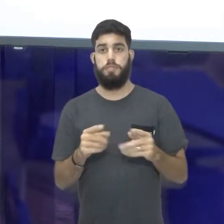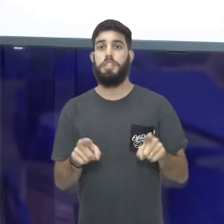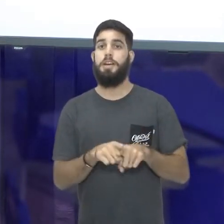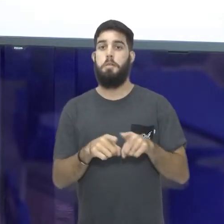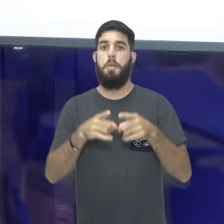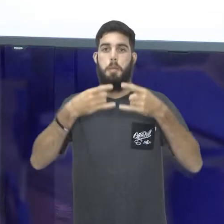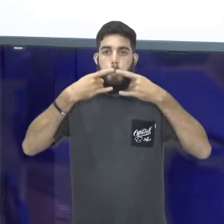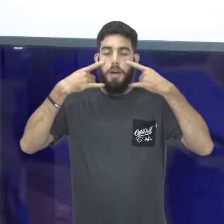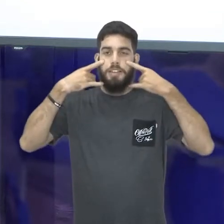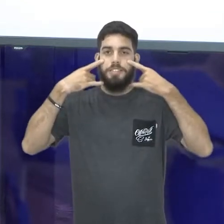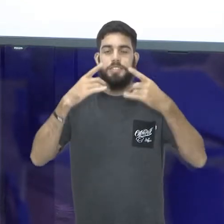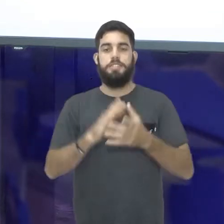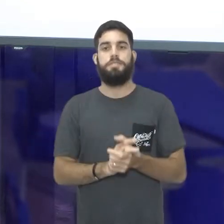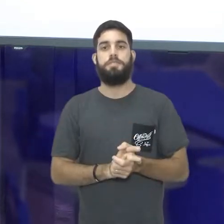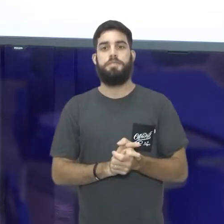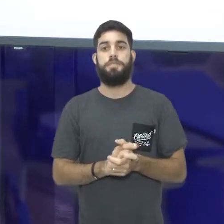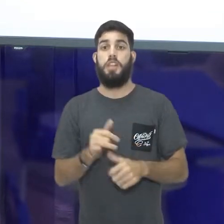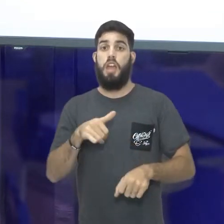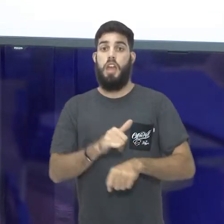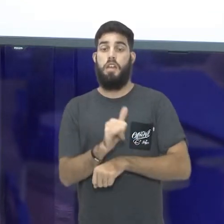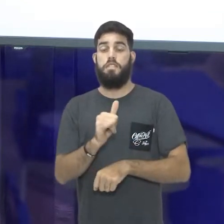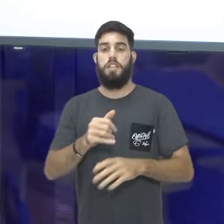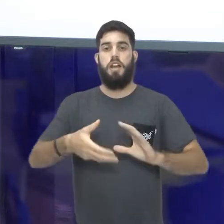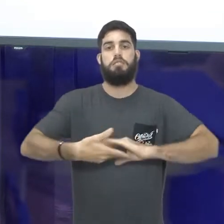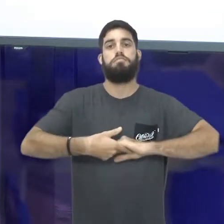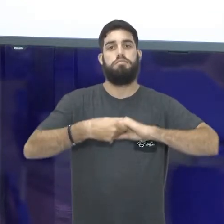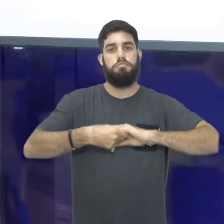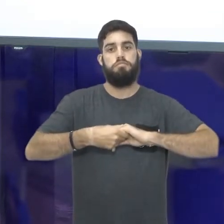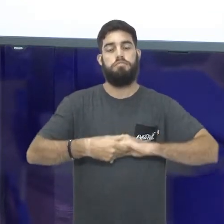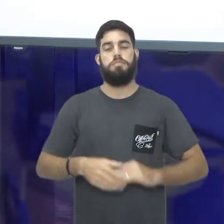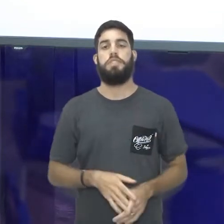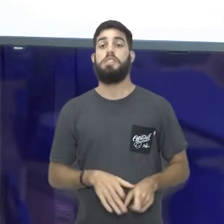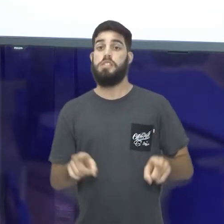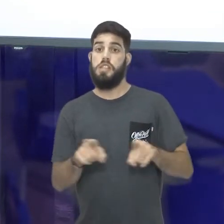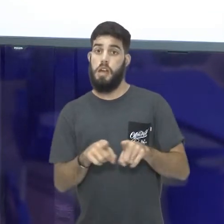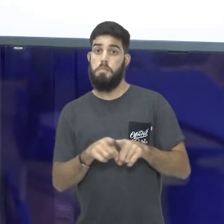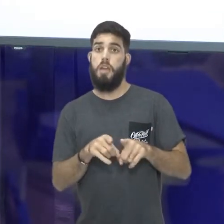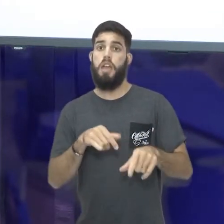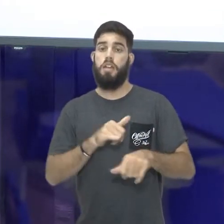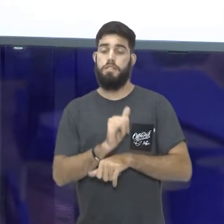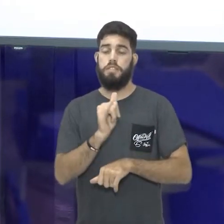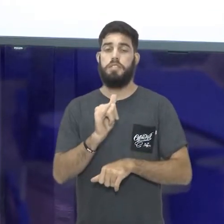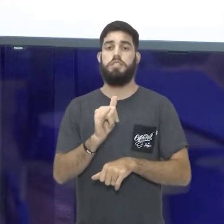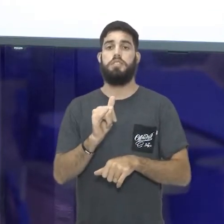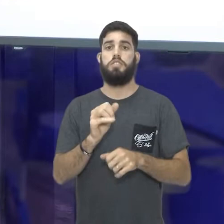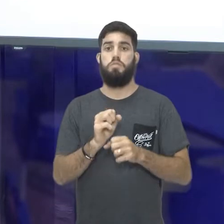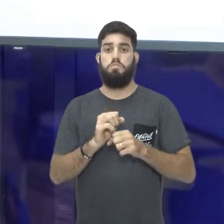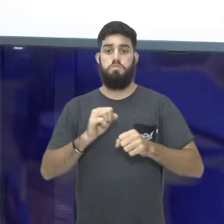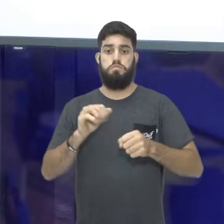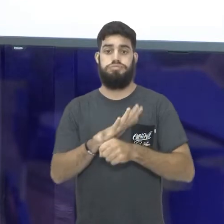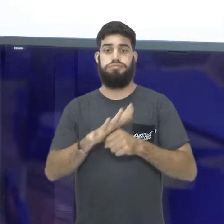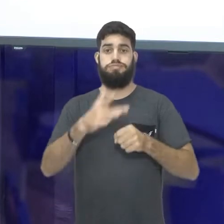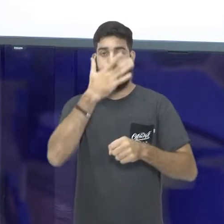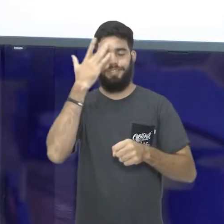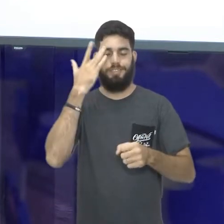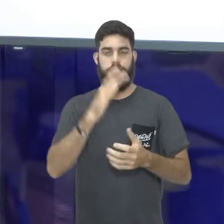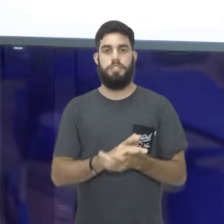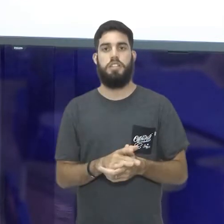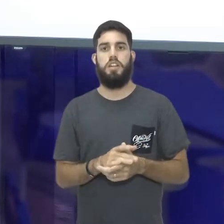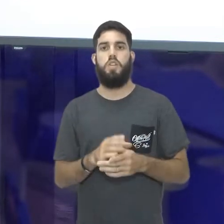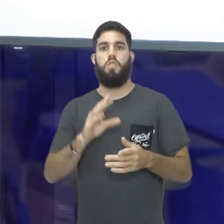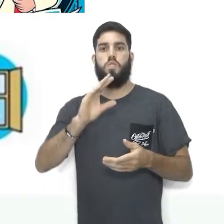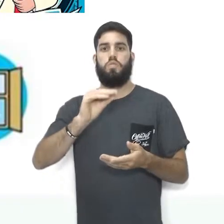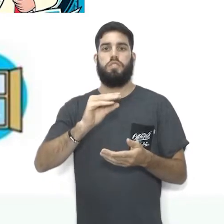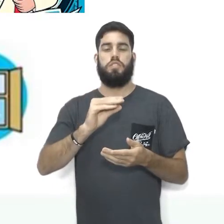utilizar máscaras, evitar apertos de mão, evitar também aglomerações, utilizar o álcool gel